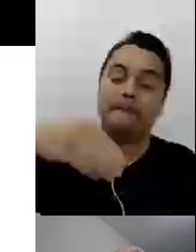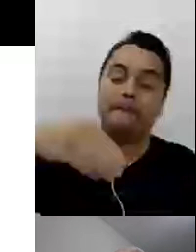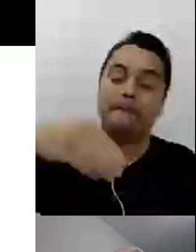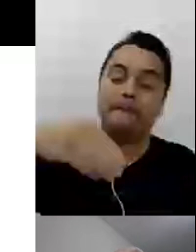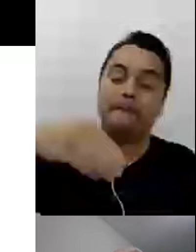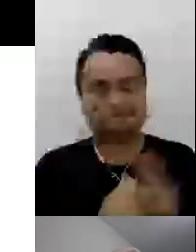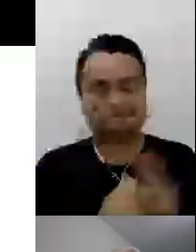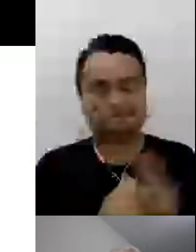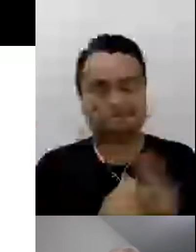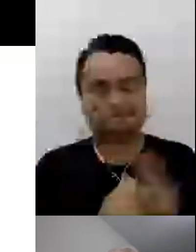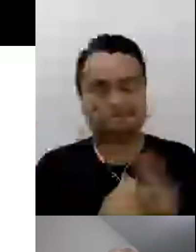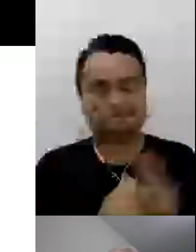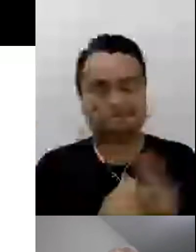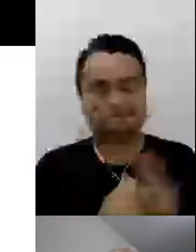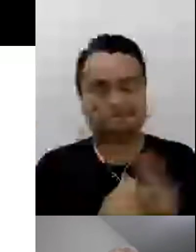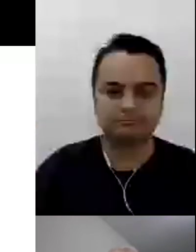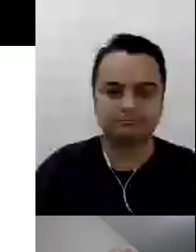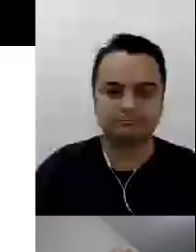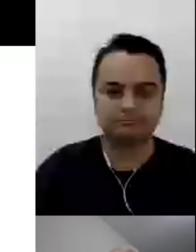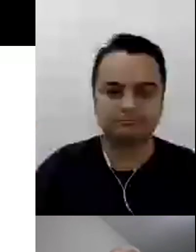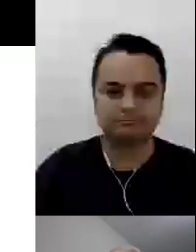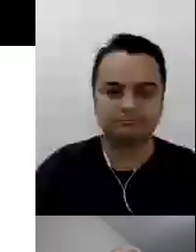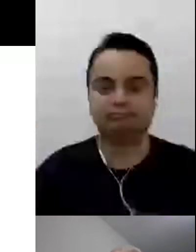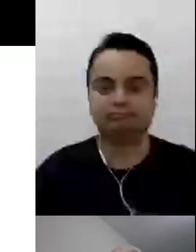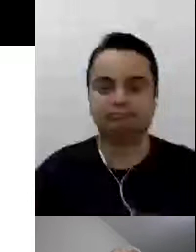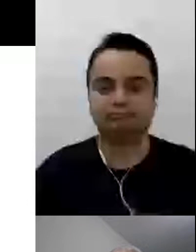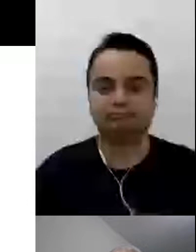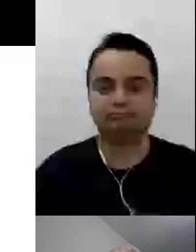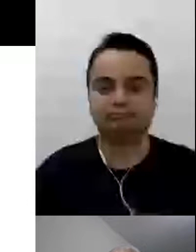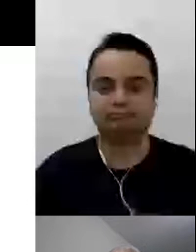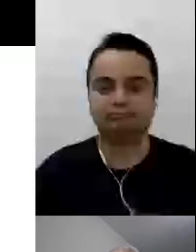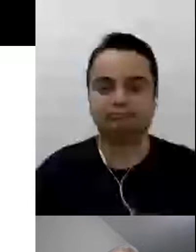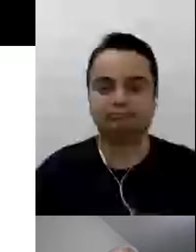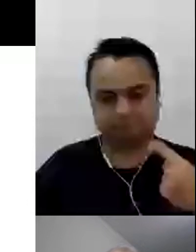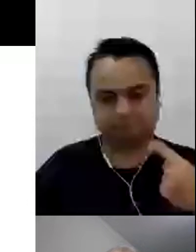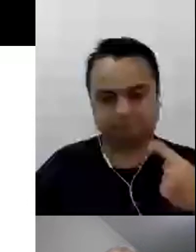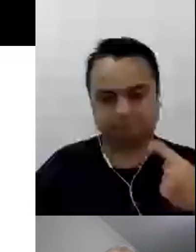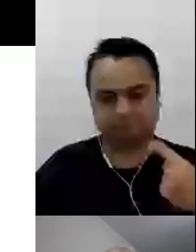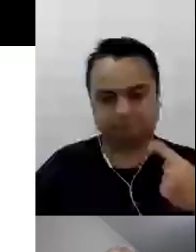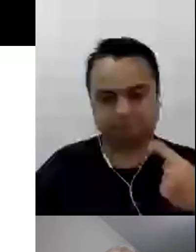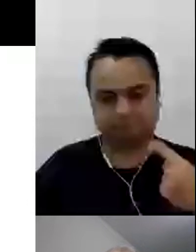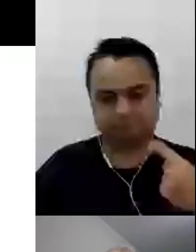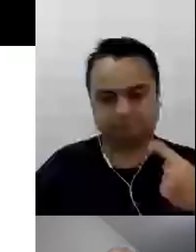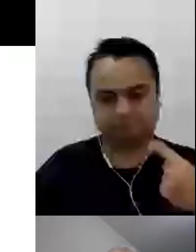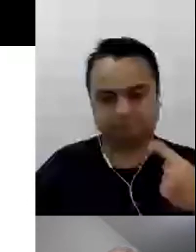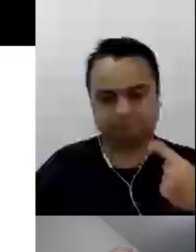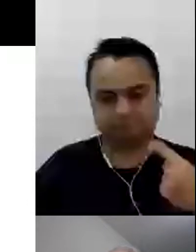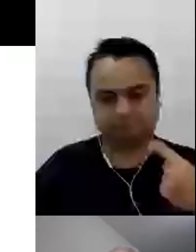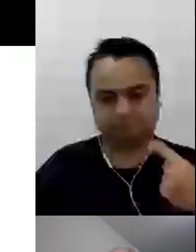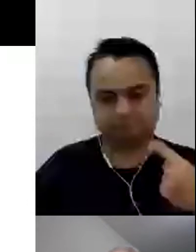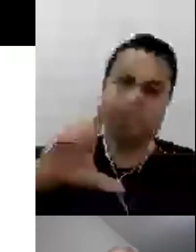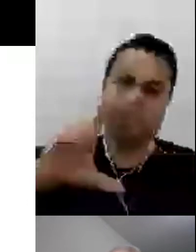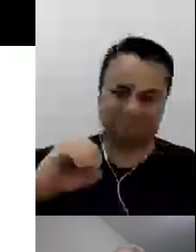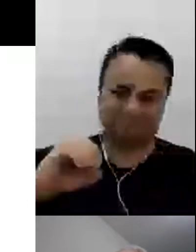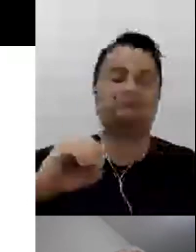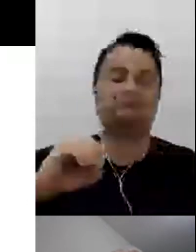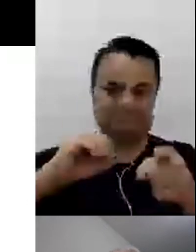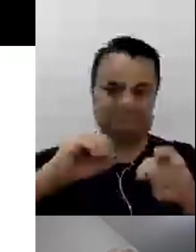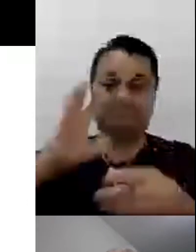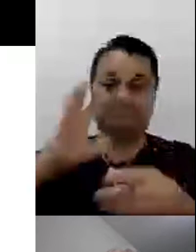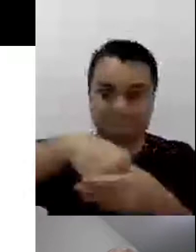produto, coloca as informações de dimensões e materiais, a gente tem um modelo discreto desse